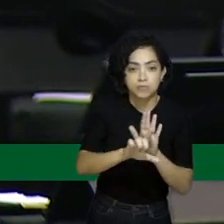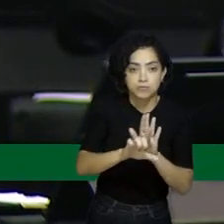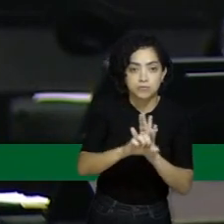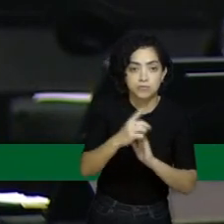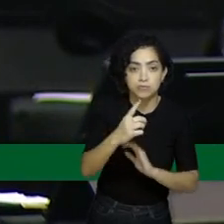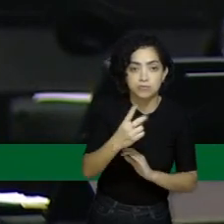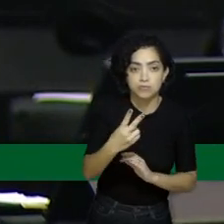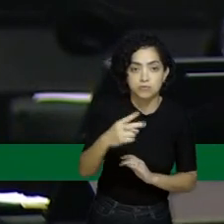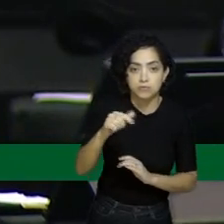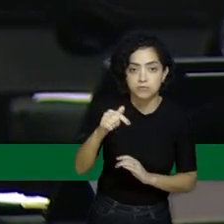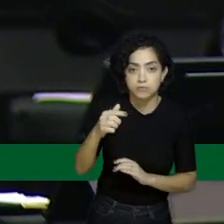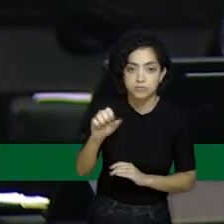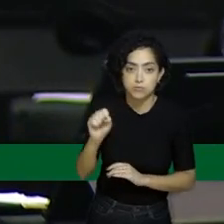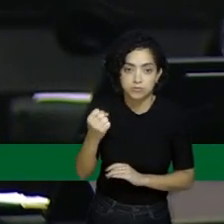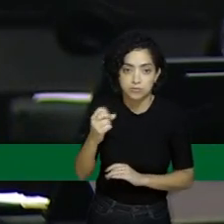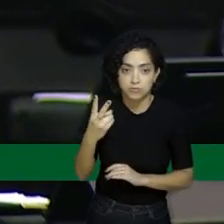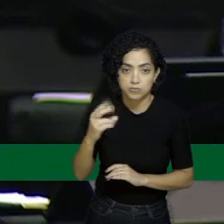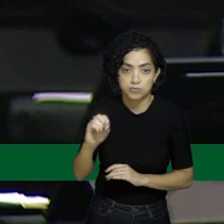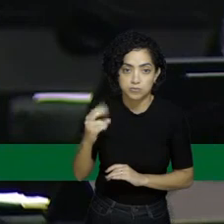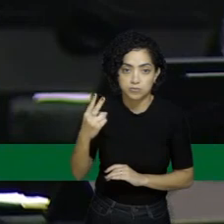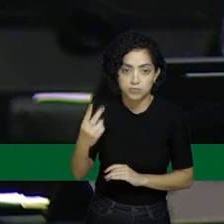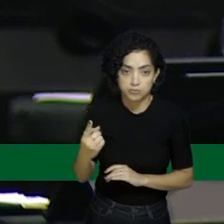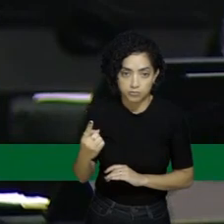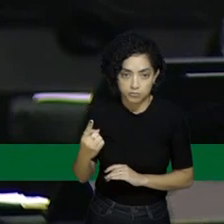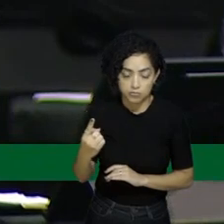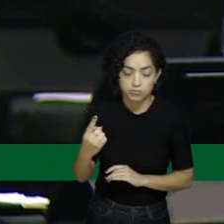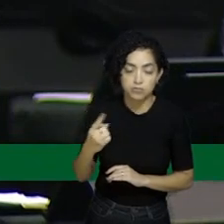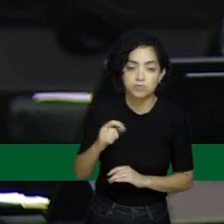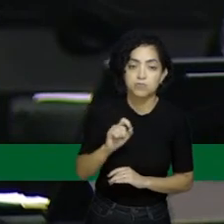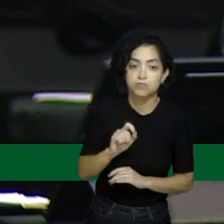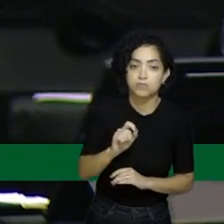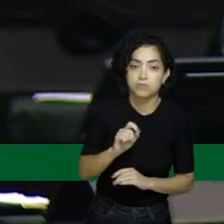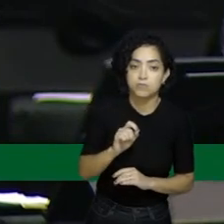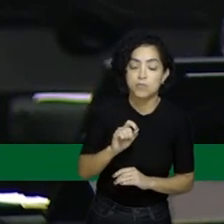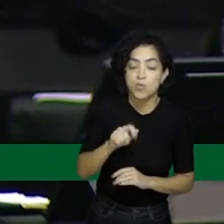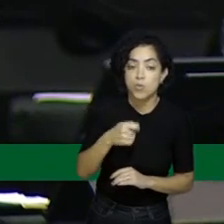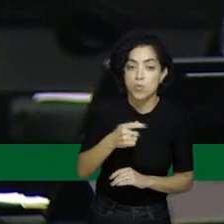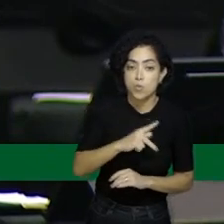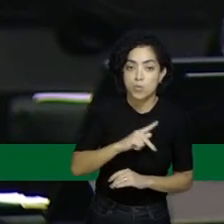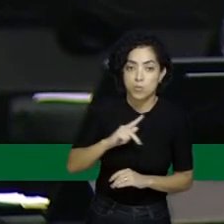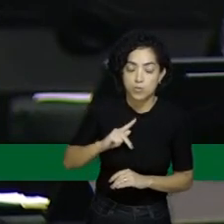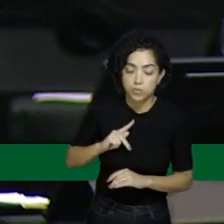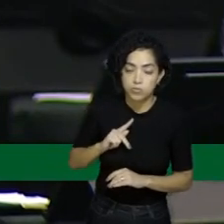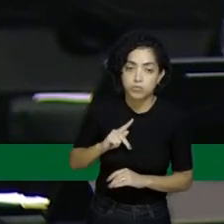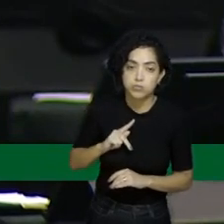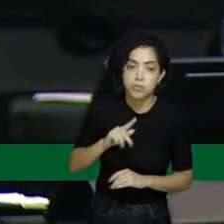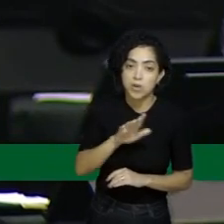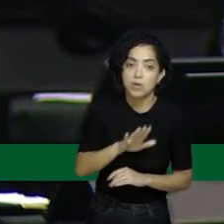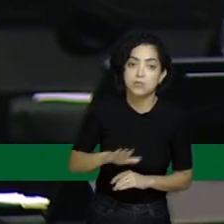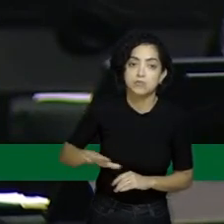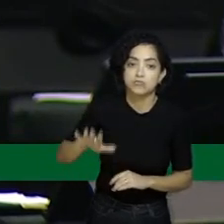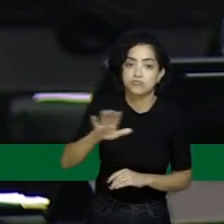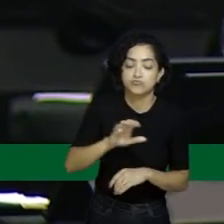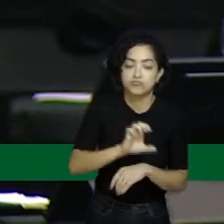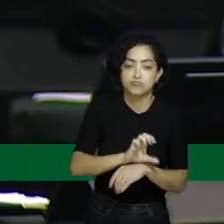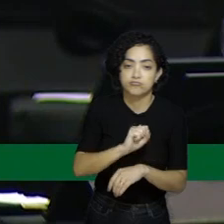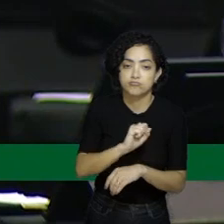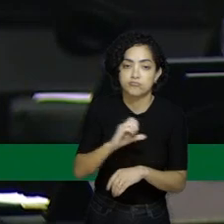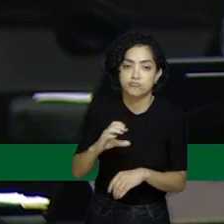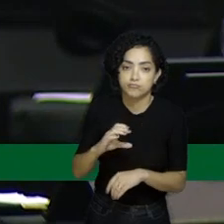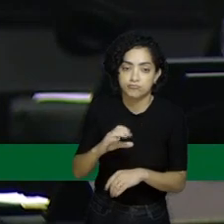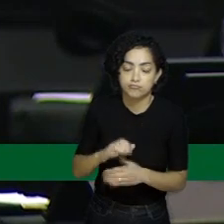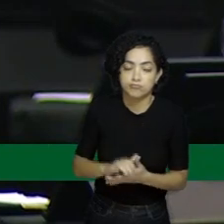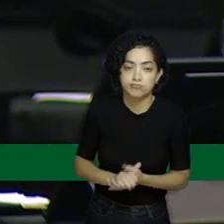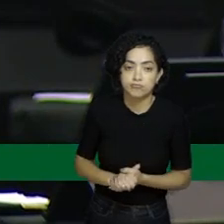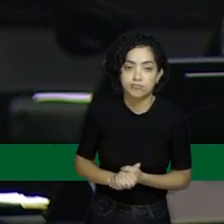2021, que consolida os atos normativos que concedem o título de utilidade pública estadual no âmbito do Estado de Santa Catarina, para o fim